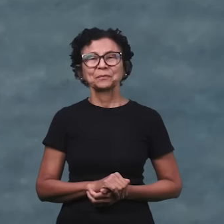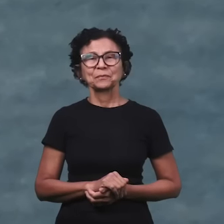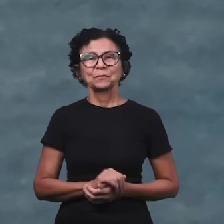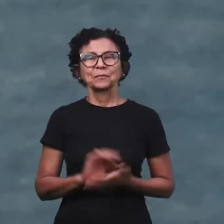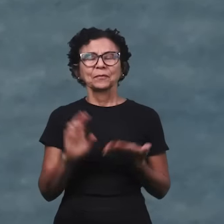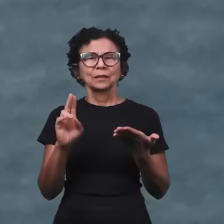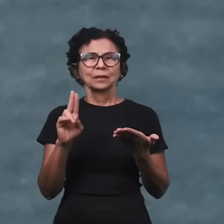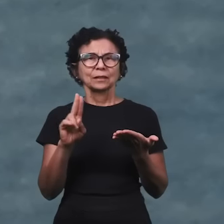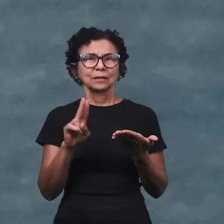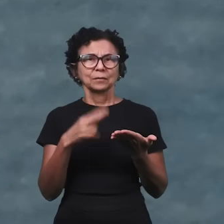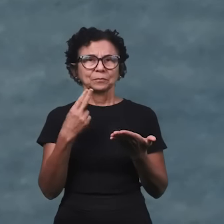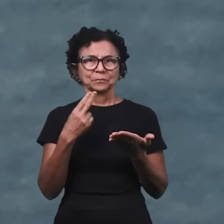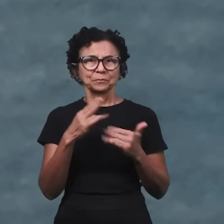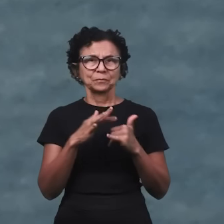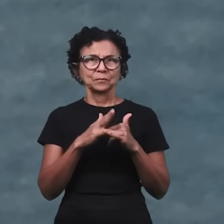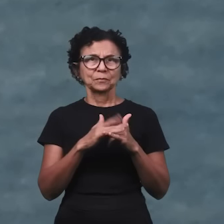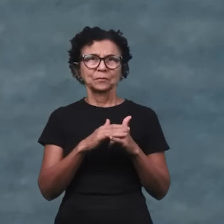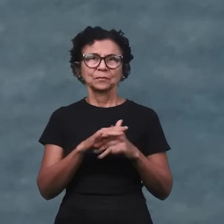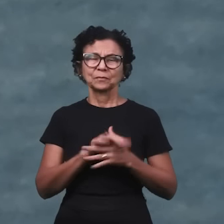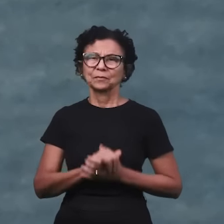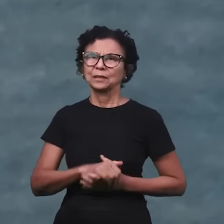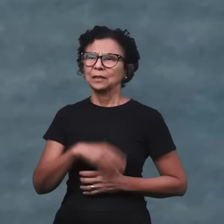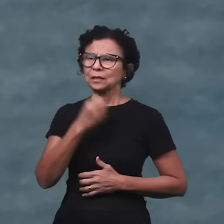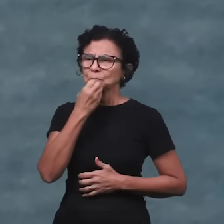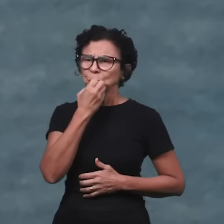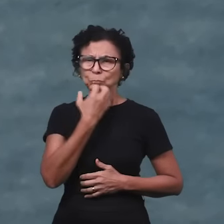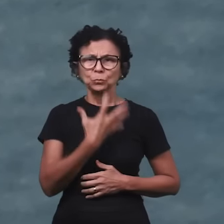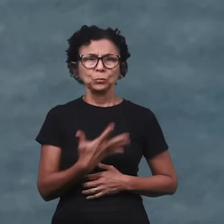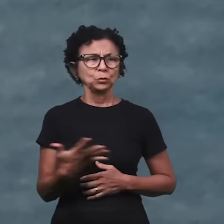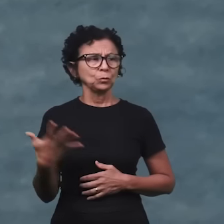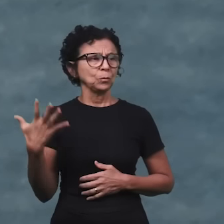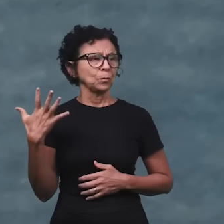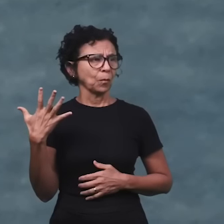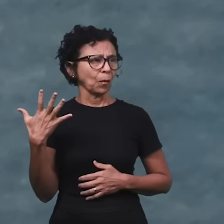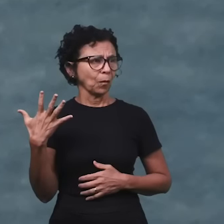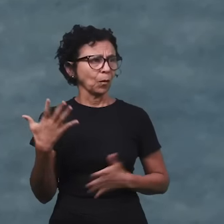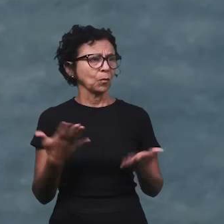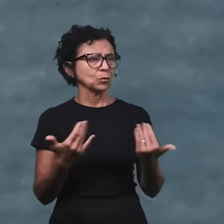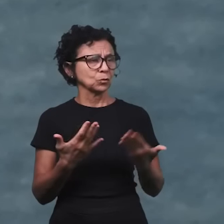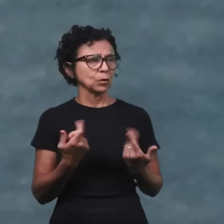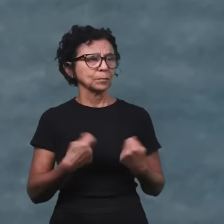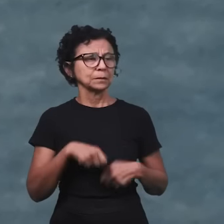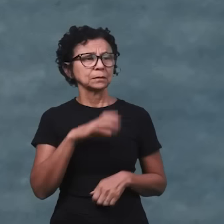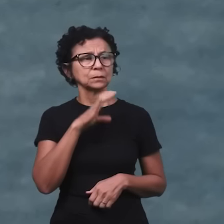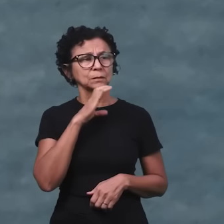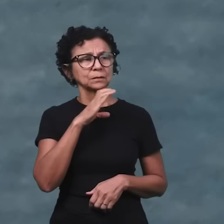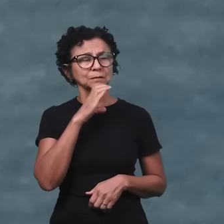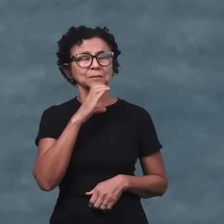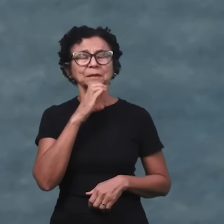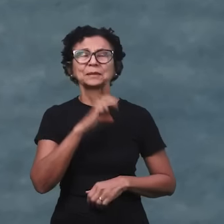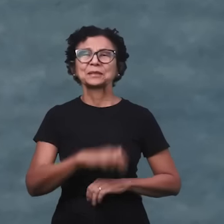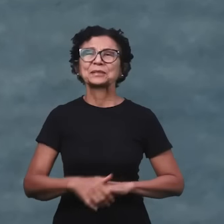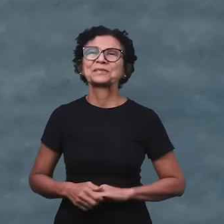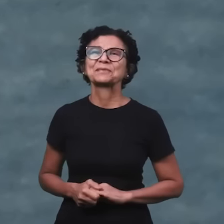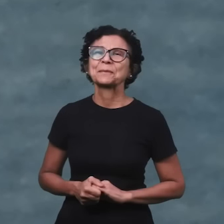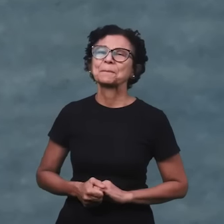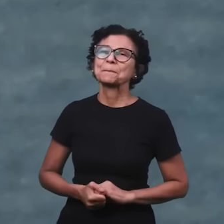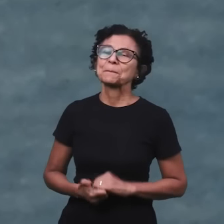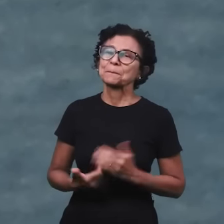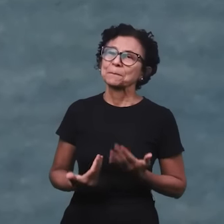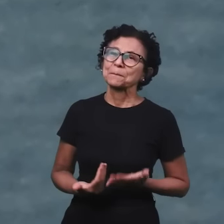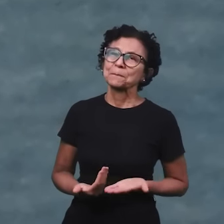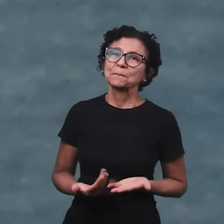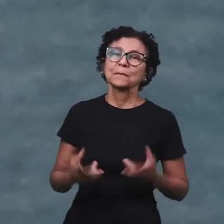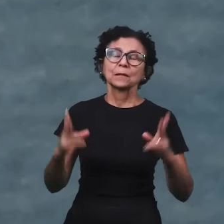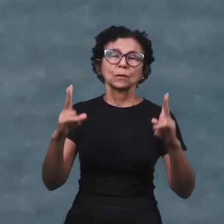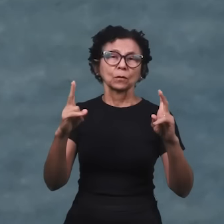aqui no nosso YouTube. Ela disse: muito bom, os nossos jovens precisam desse conhecimento. Então tá aí, mais uma